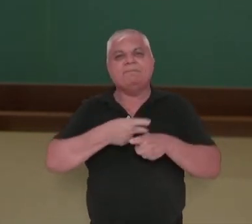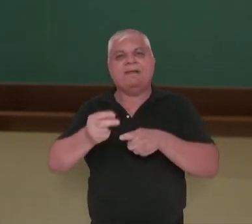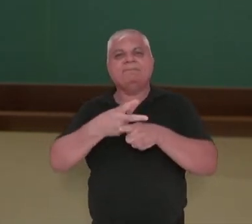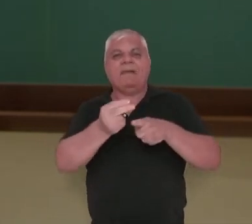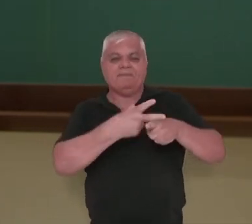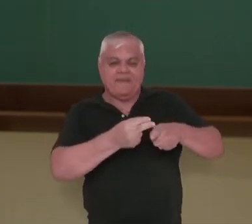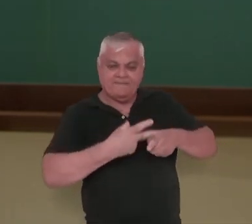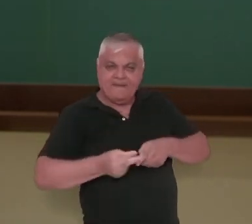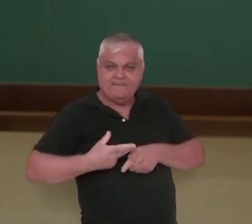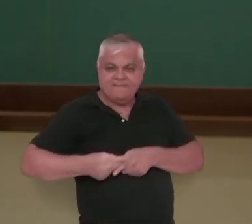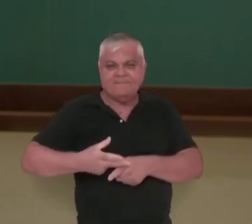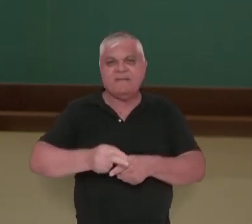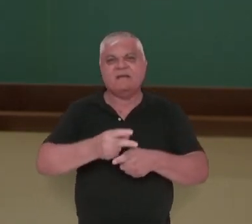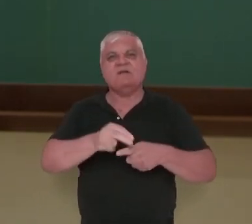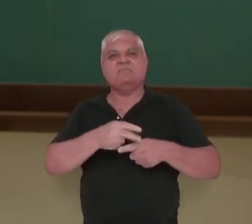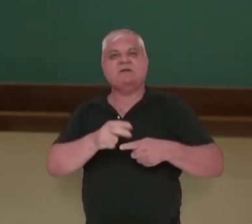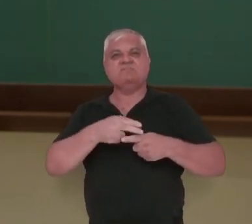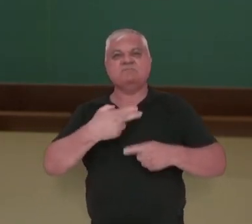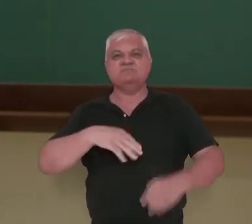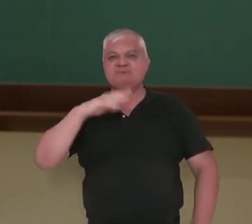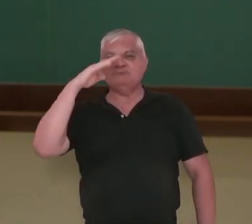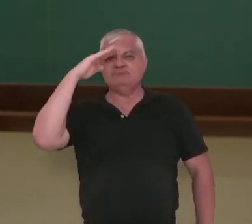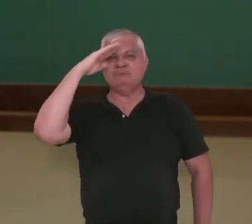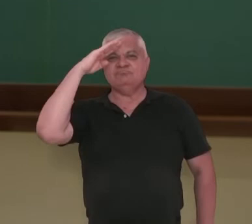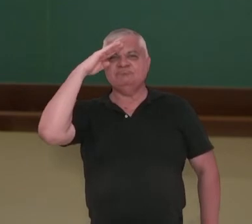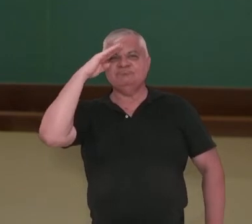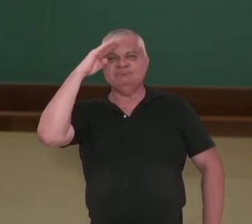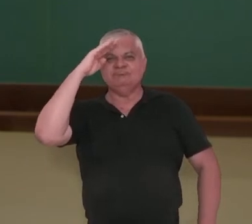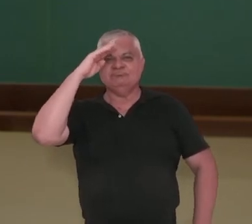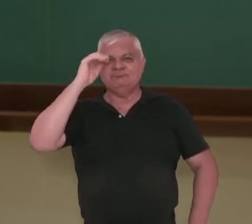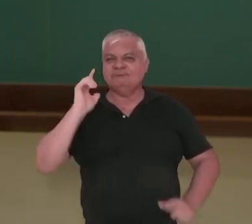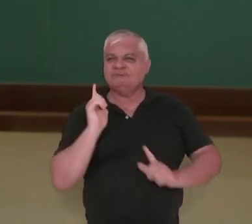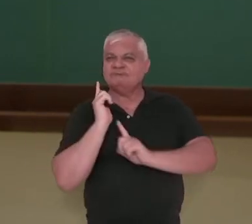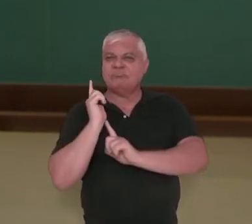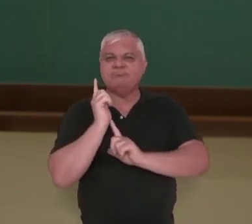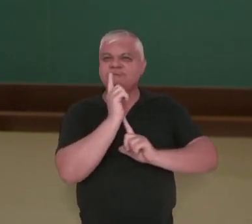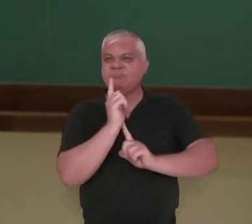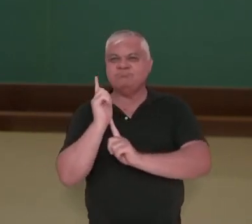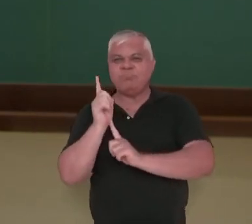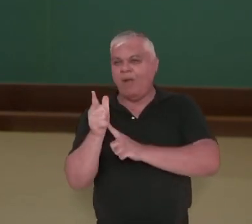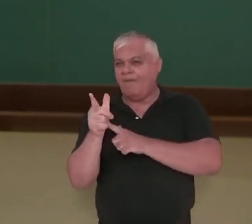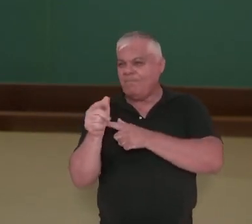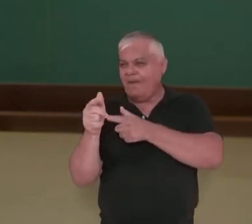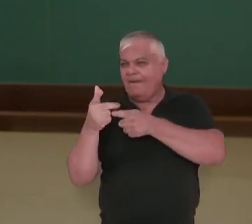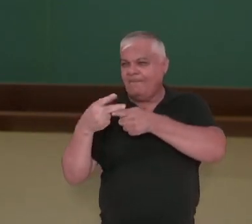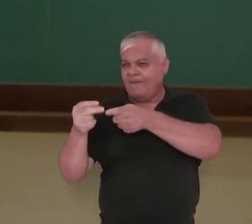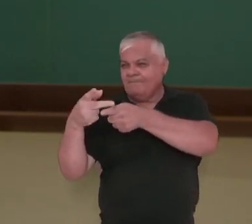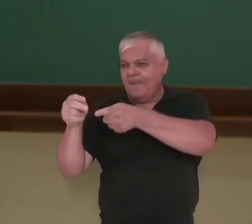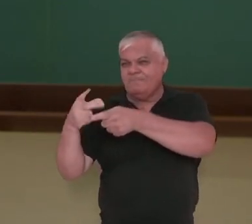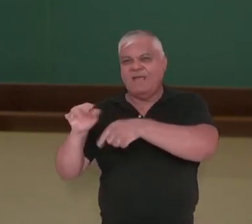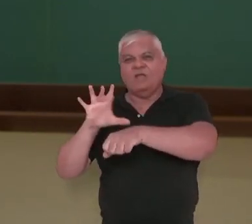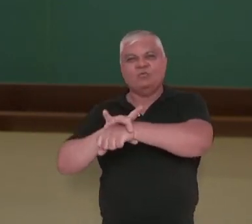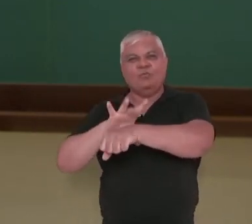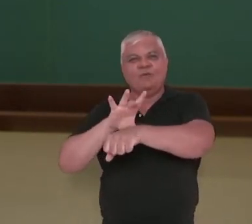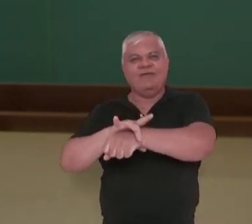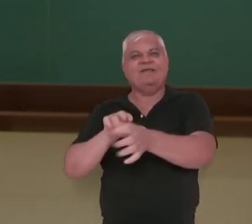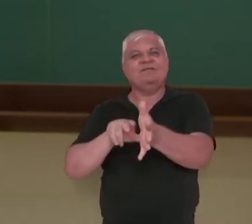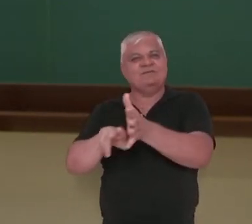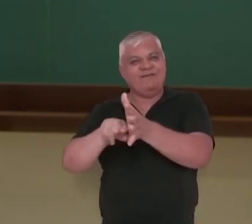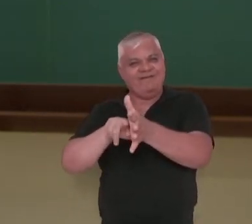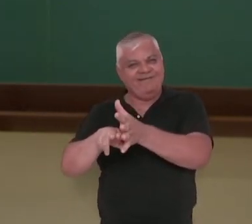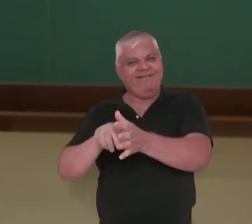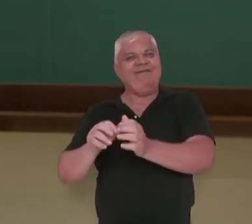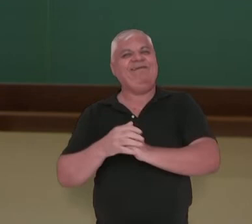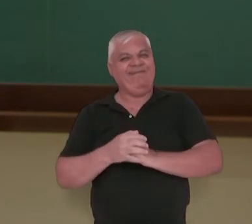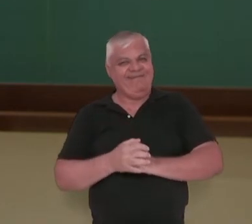de defesa que estarão ali trabalhando em nossa defesa contra agentes patogênicos, como as